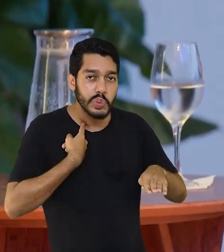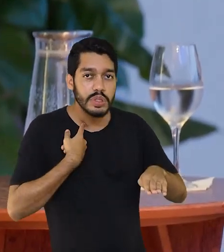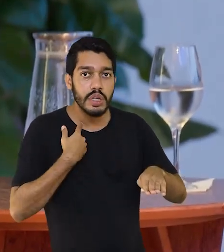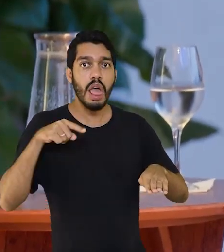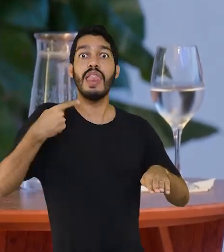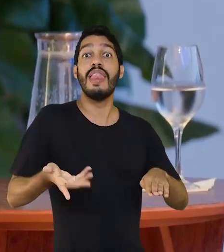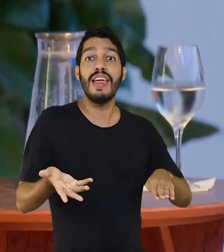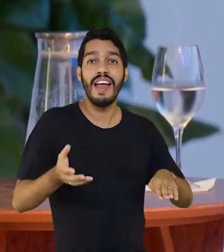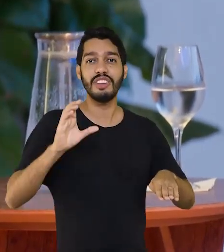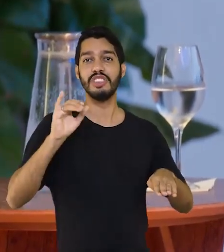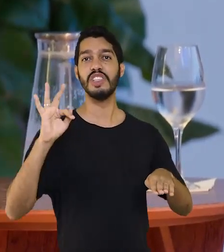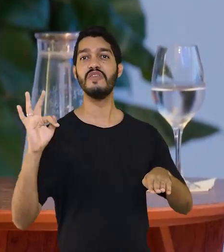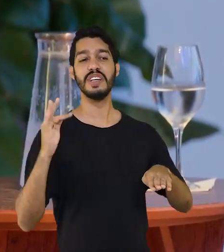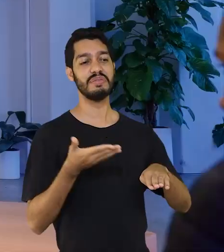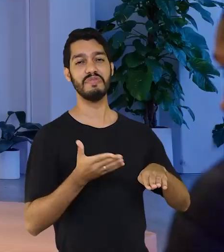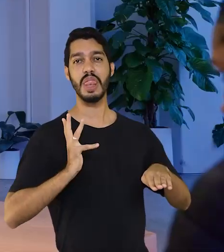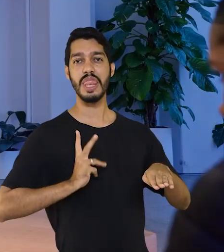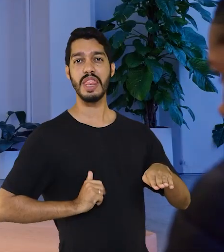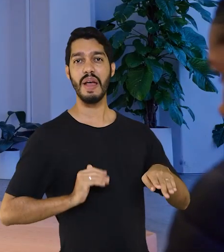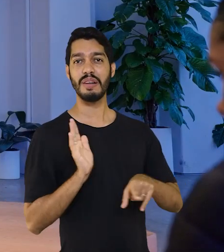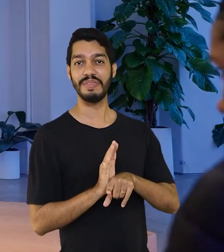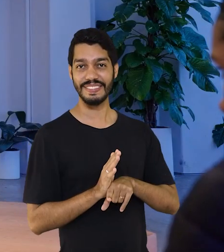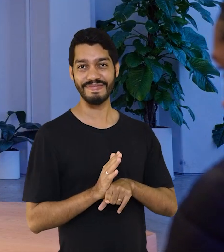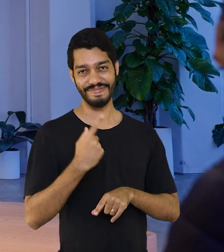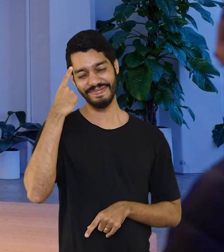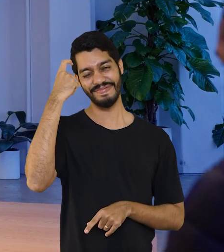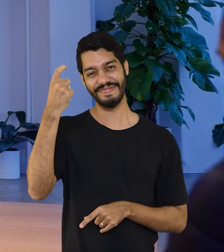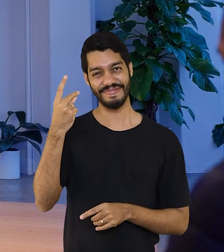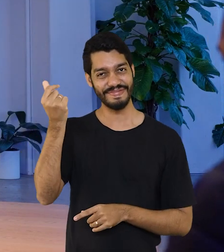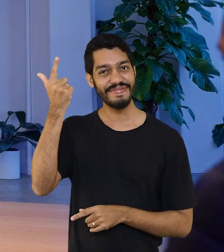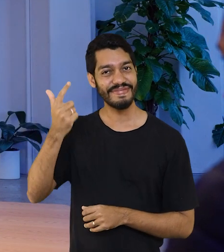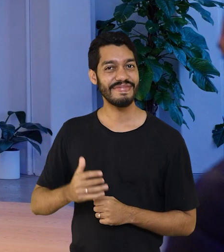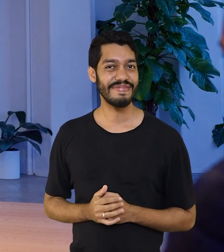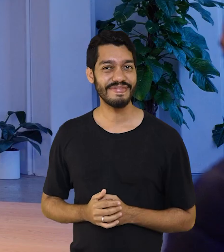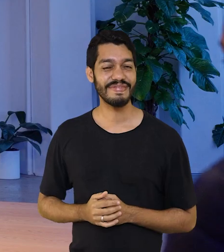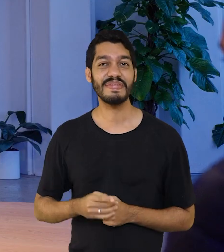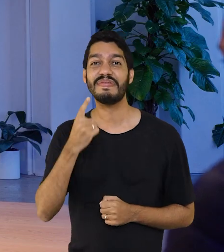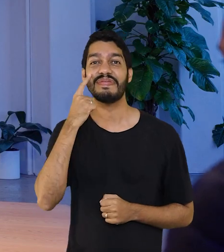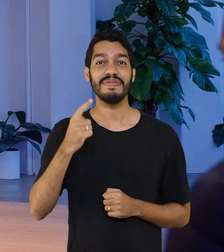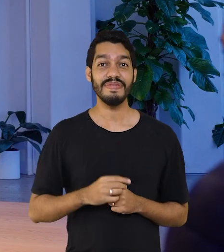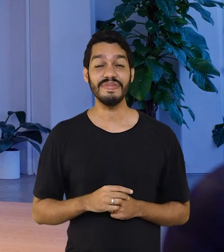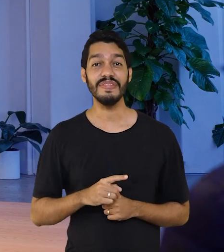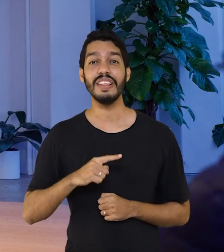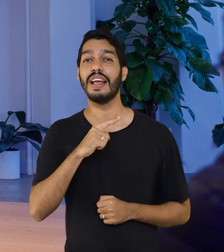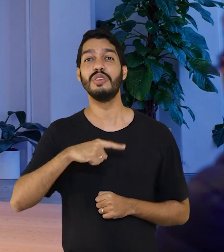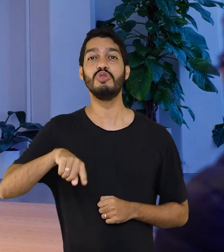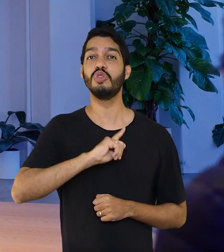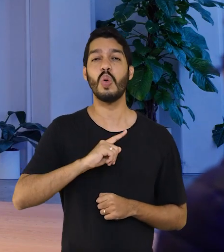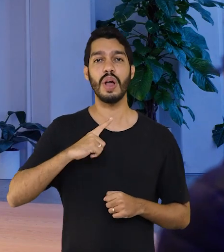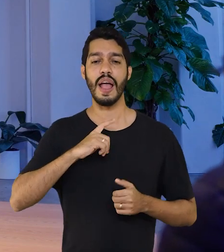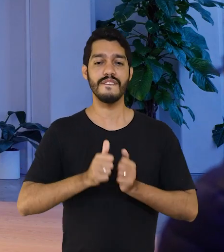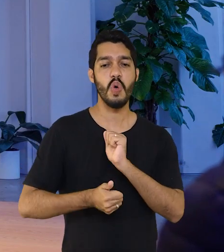Usa CIF. É muito óbvio. Vai pro próximo ali, que eu acho que o próximo vamos ver outro case. Quem já viu o que Bis está fazendo no mundo do